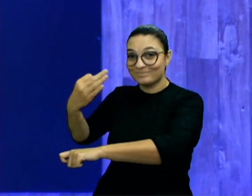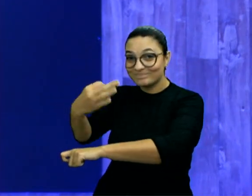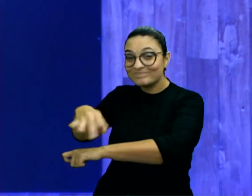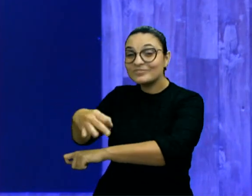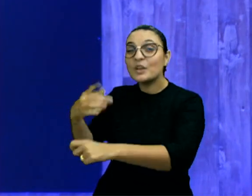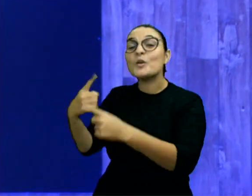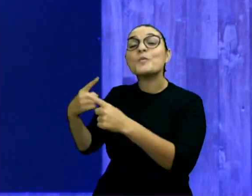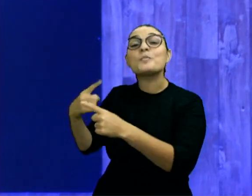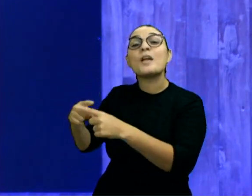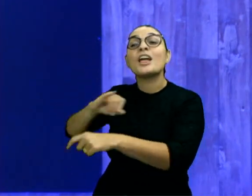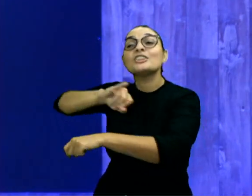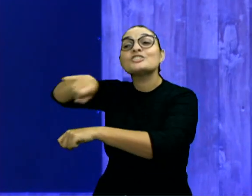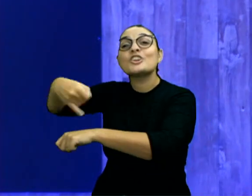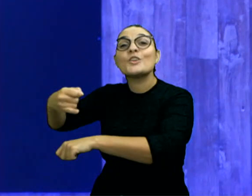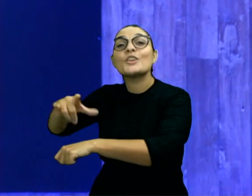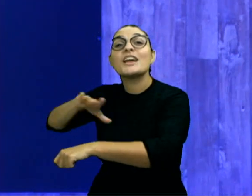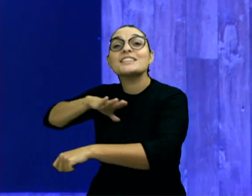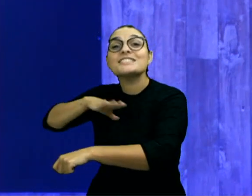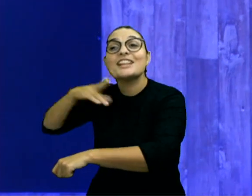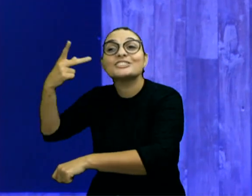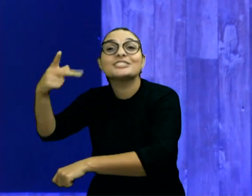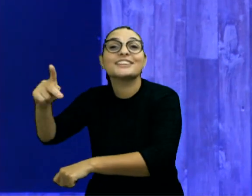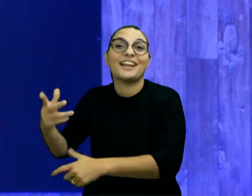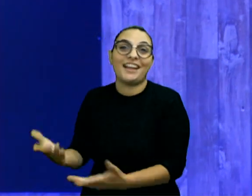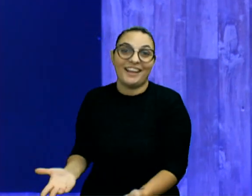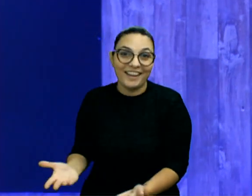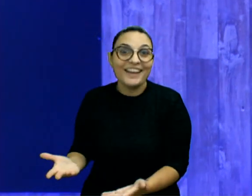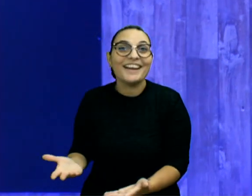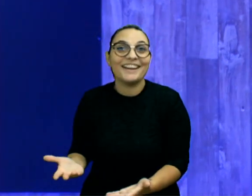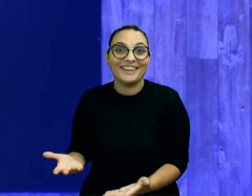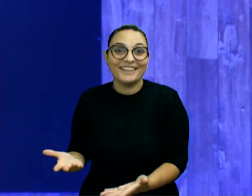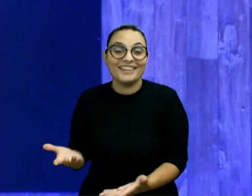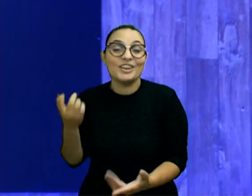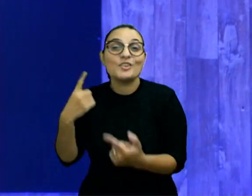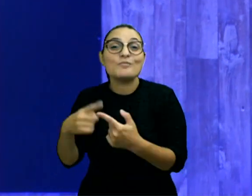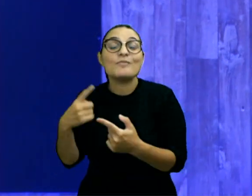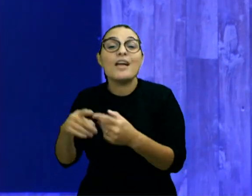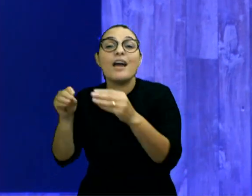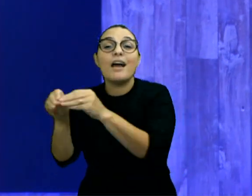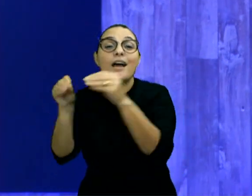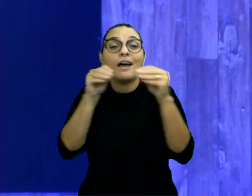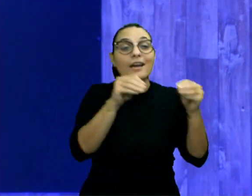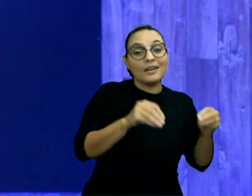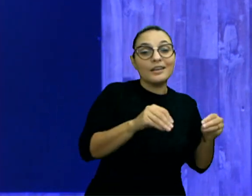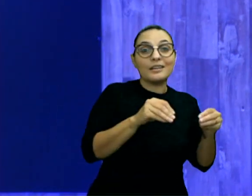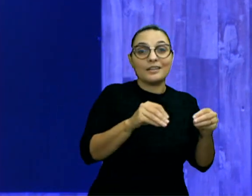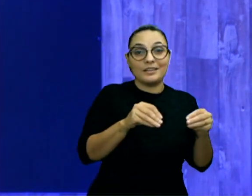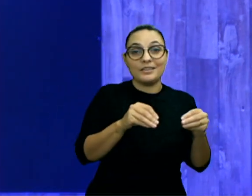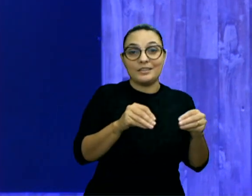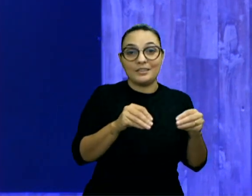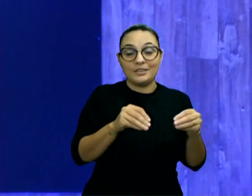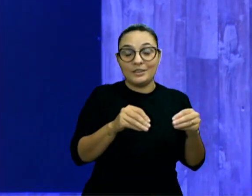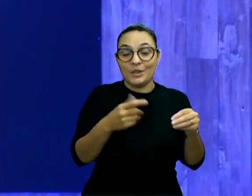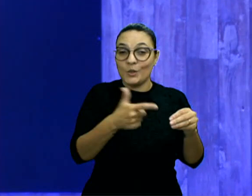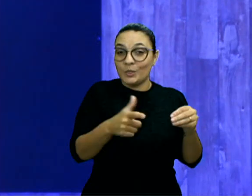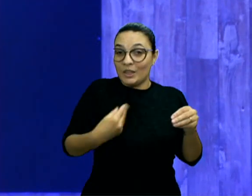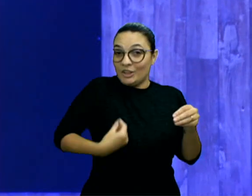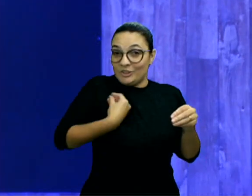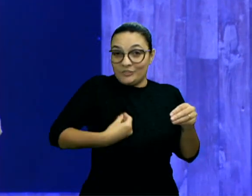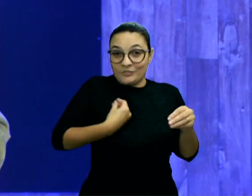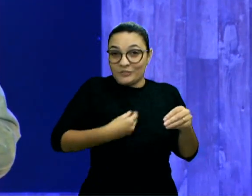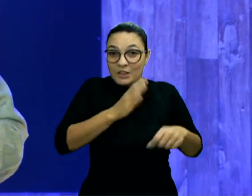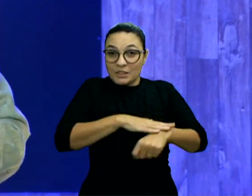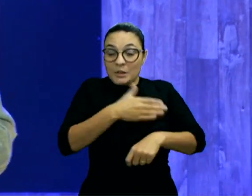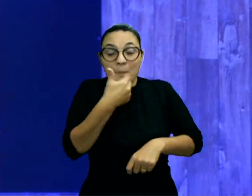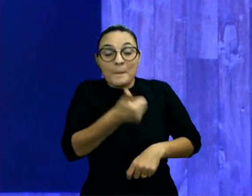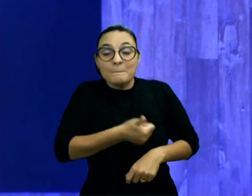Ele estava ali clamando por Jerusalém. Olha, ele está fora. Ele não está vivendo, talvez, o melhor tempo